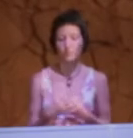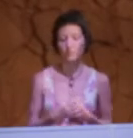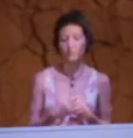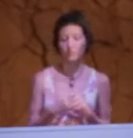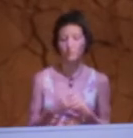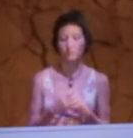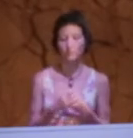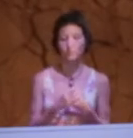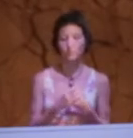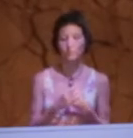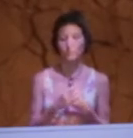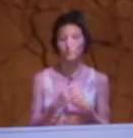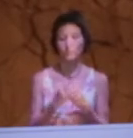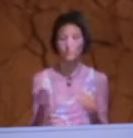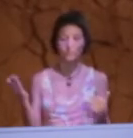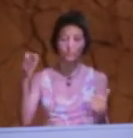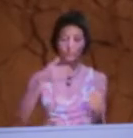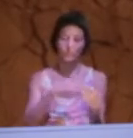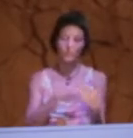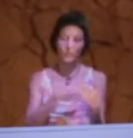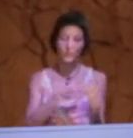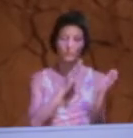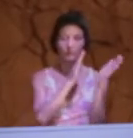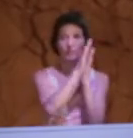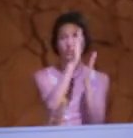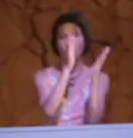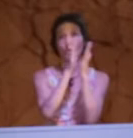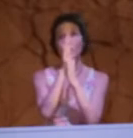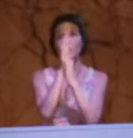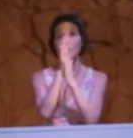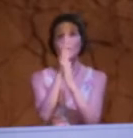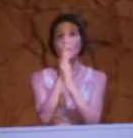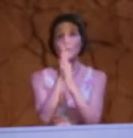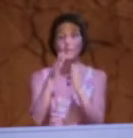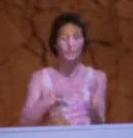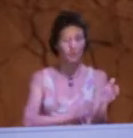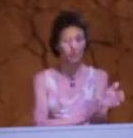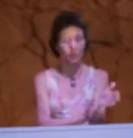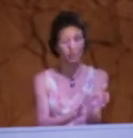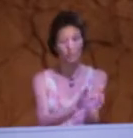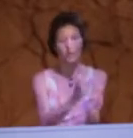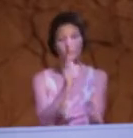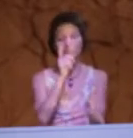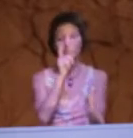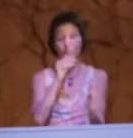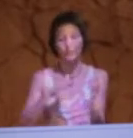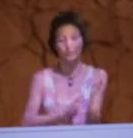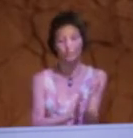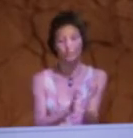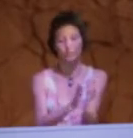rio, ou em busca da margem do rio, e o rio é uma coisa que está presente nas minhas criações, nas